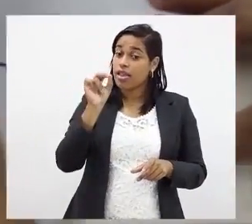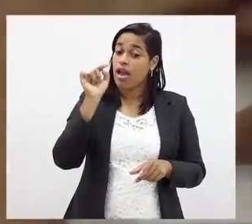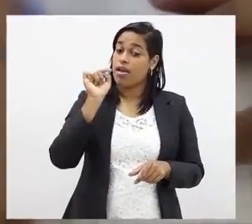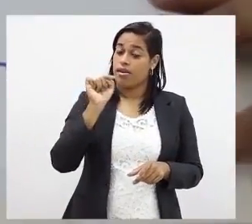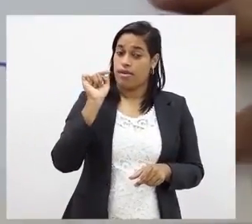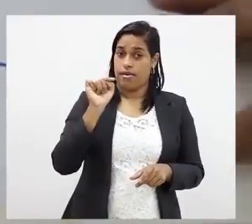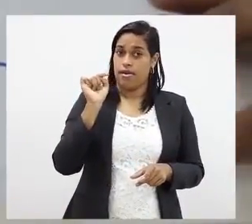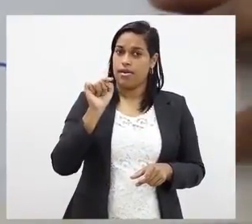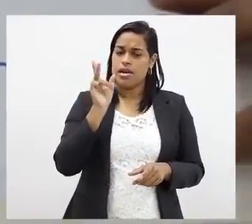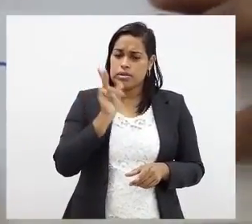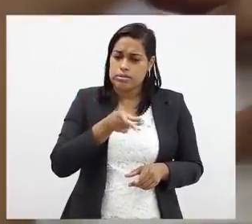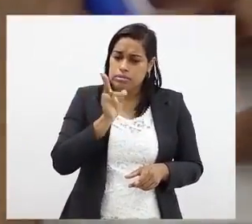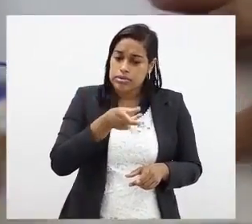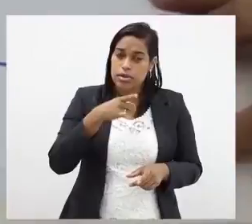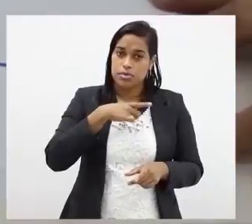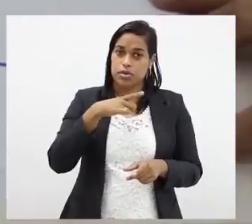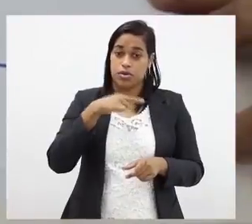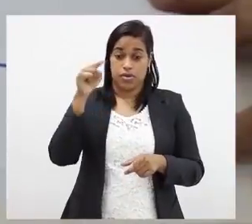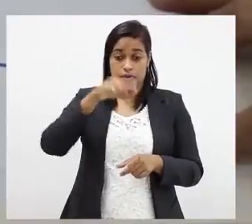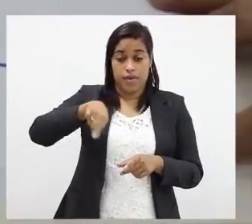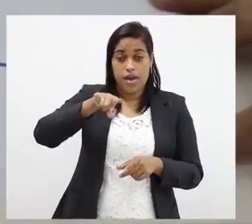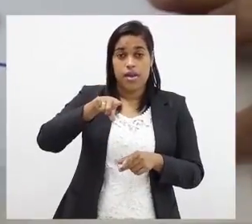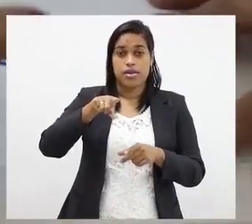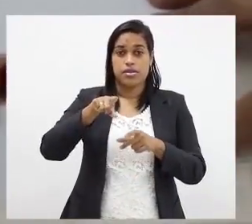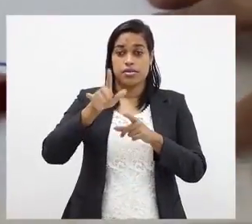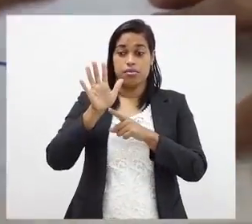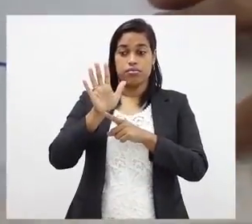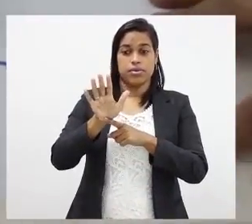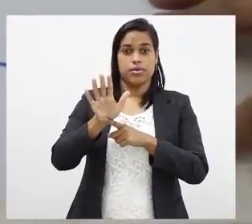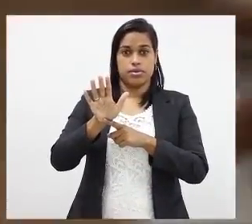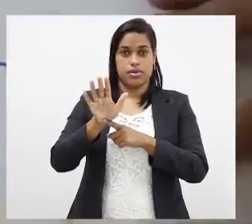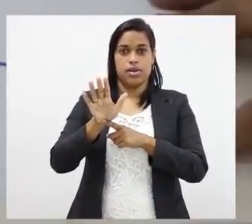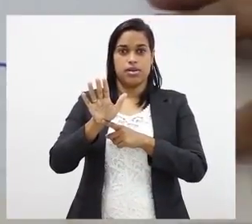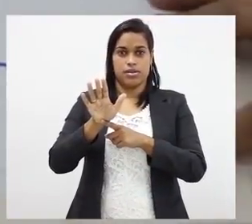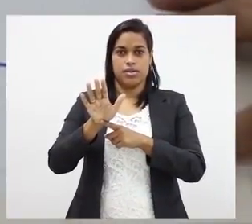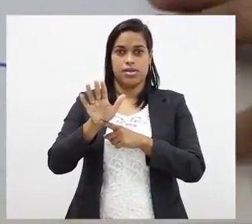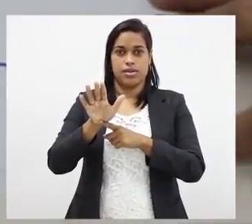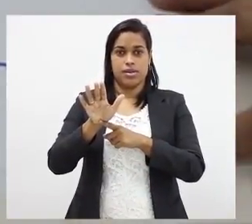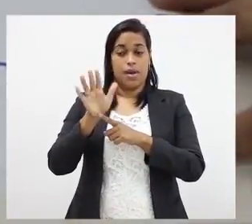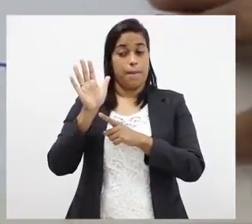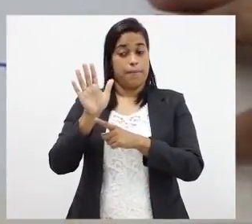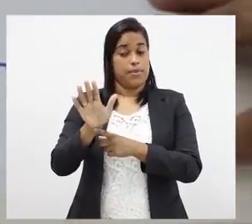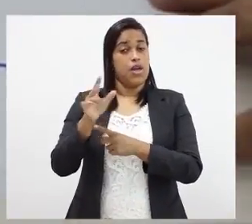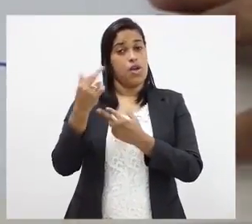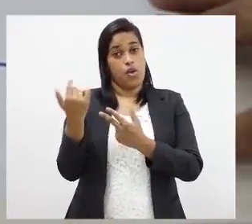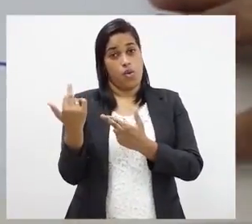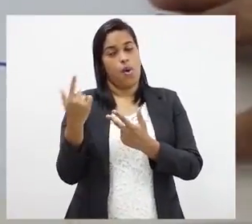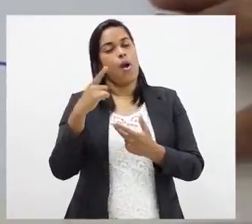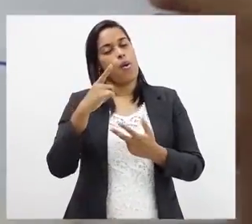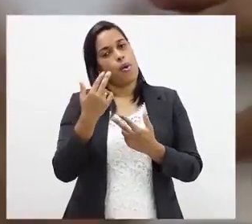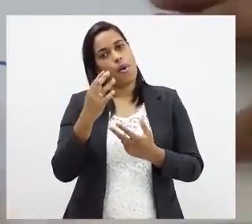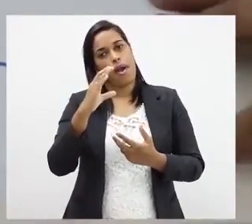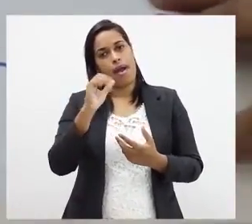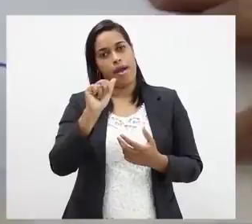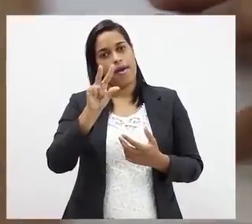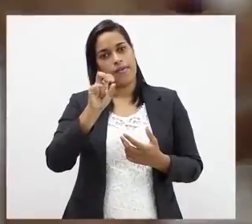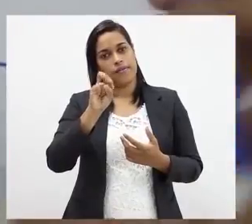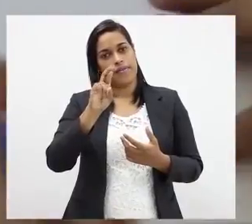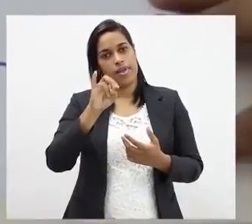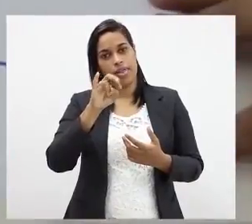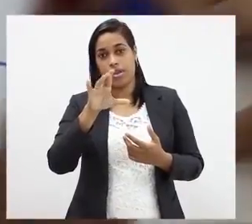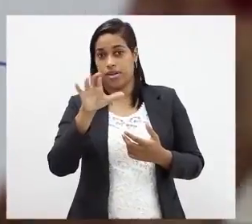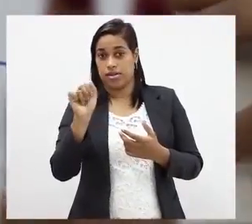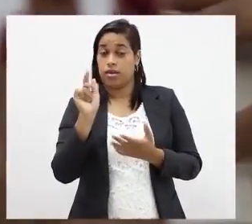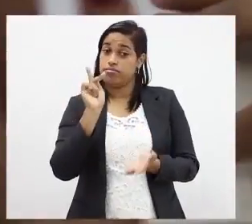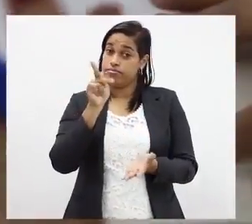eu tiver esses elementos que compõem a minha cena posicionados dessa forma, eu vou ter uma cavaleira.